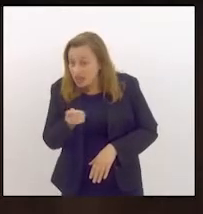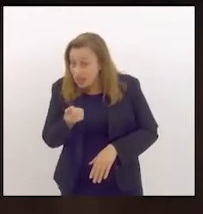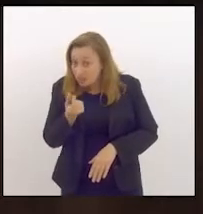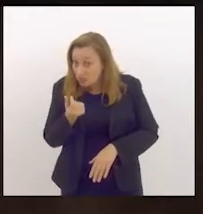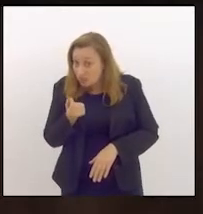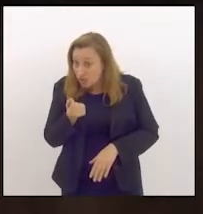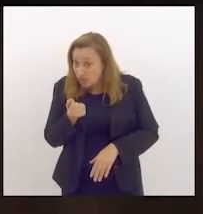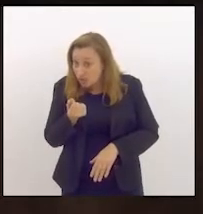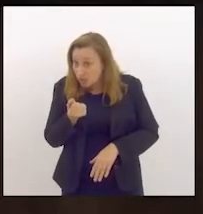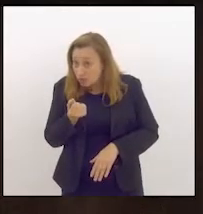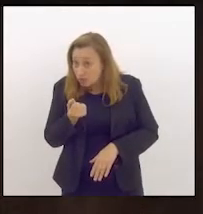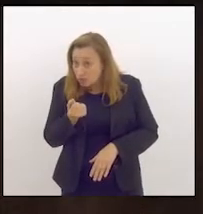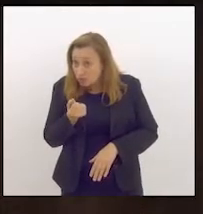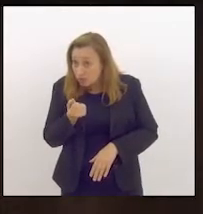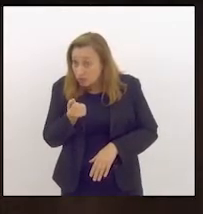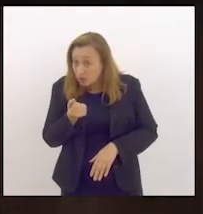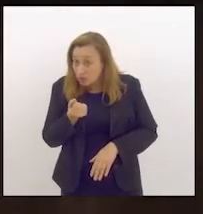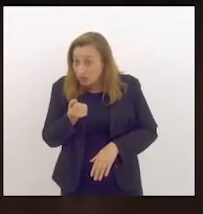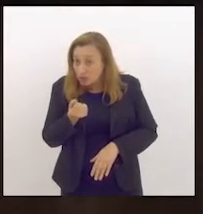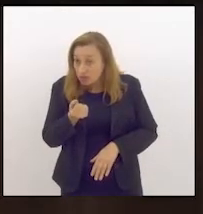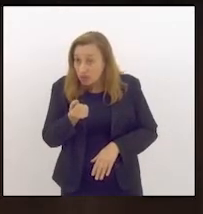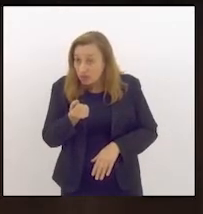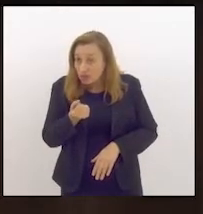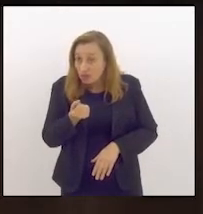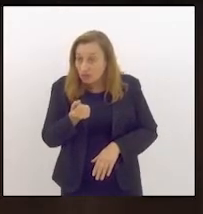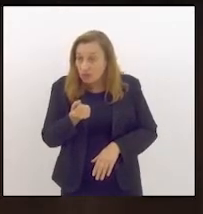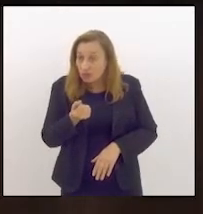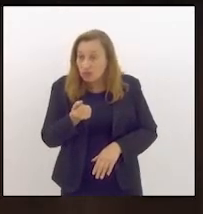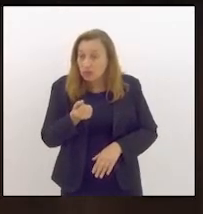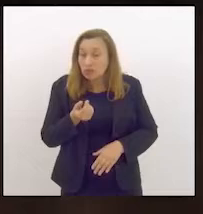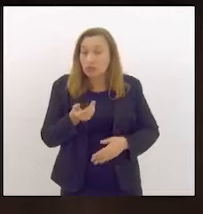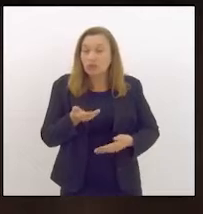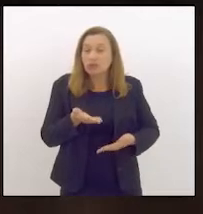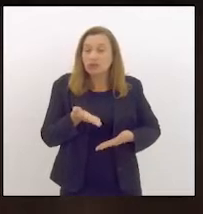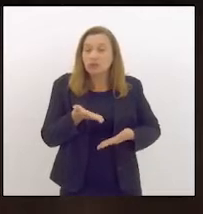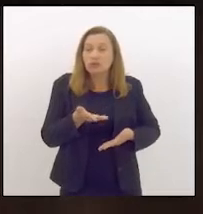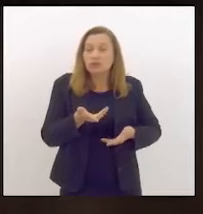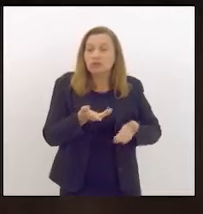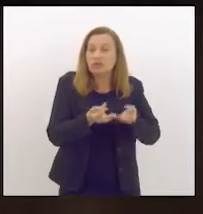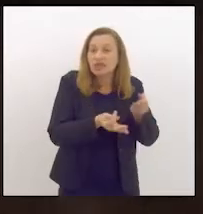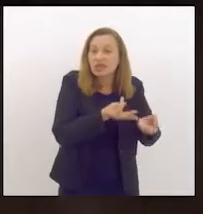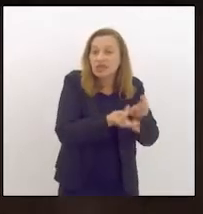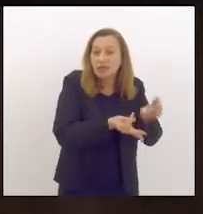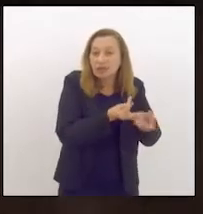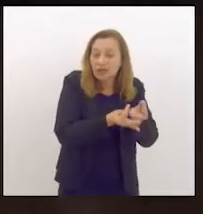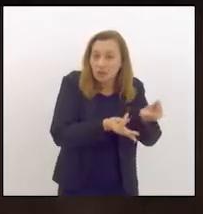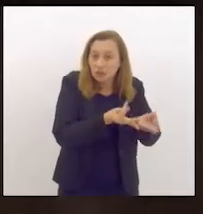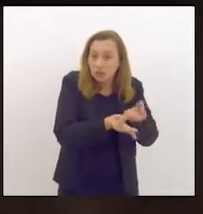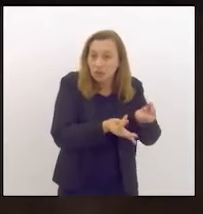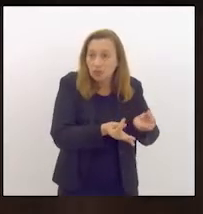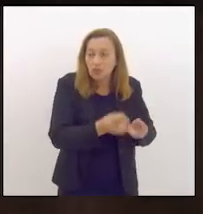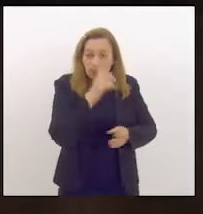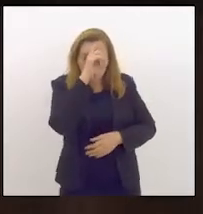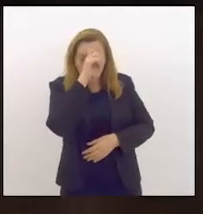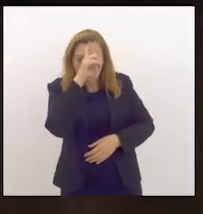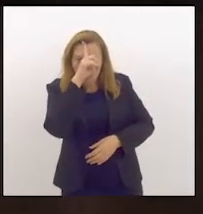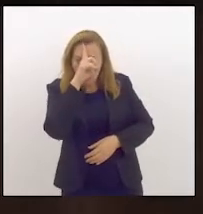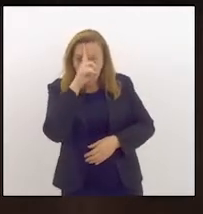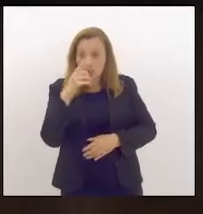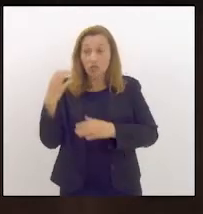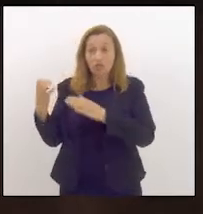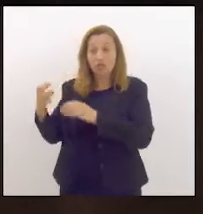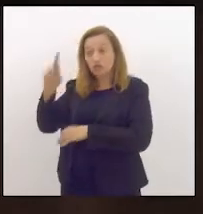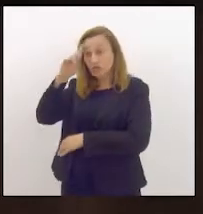quem sabe quem lucra com a diálise que é feita dentro da máquina os grandes empresários da saúde